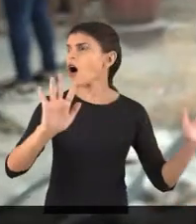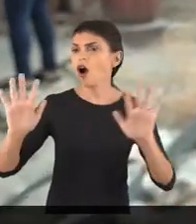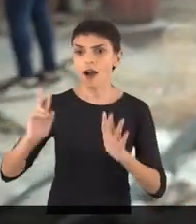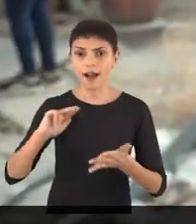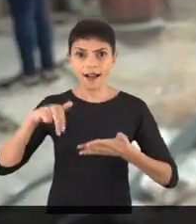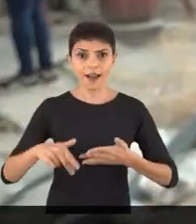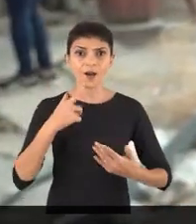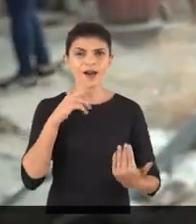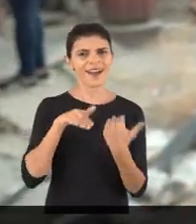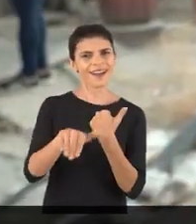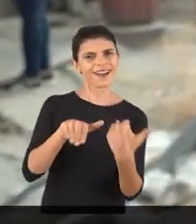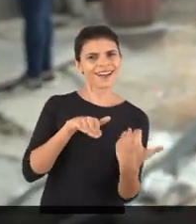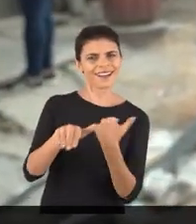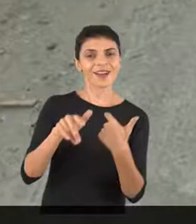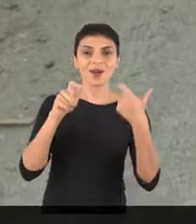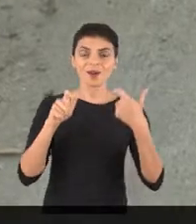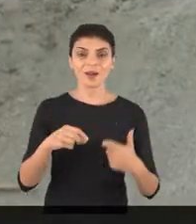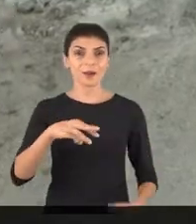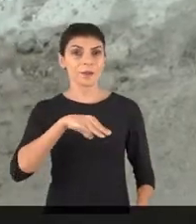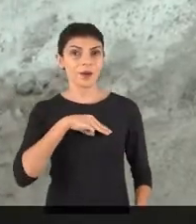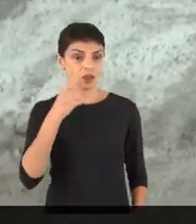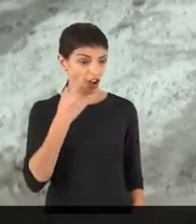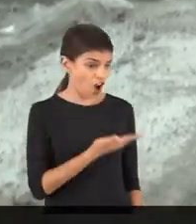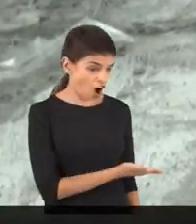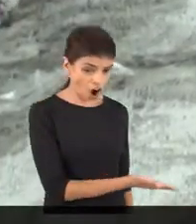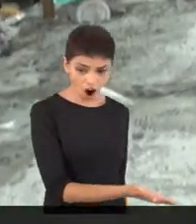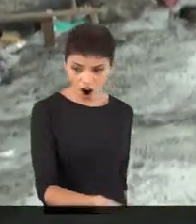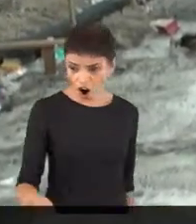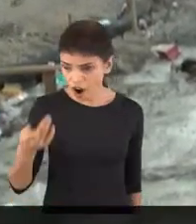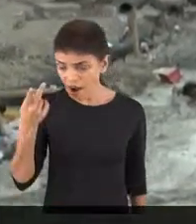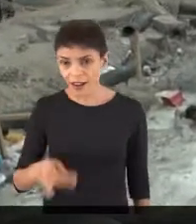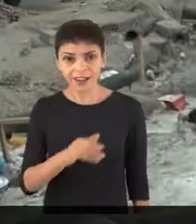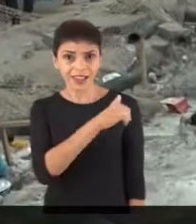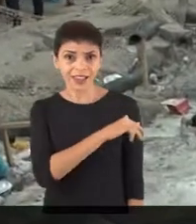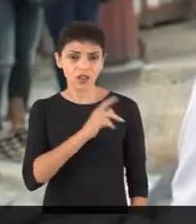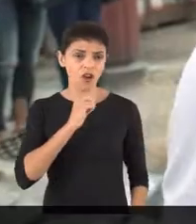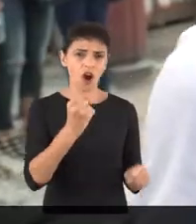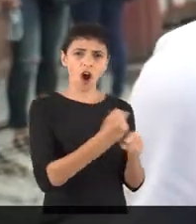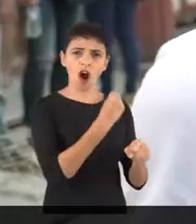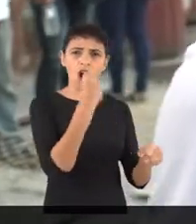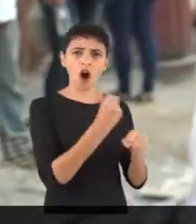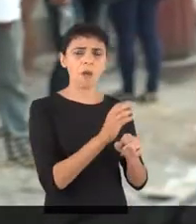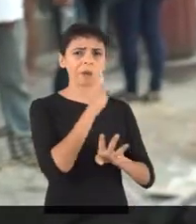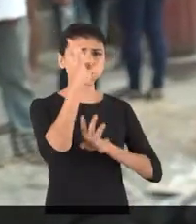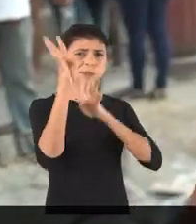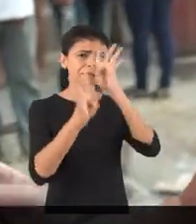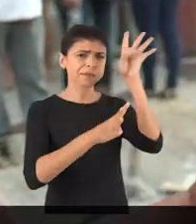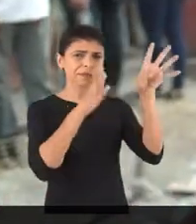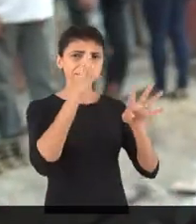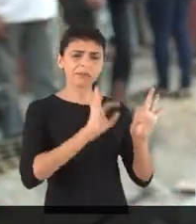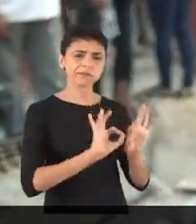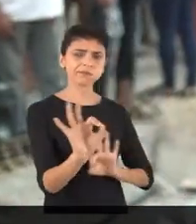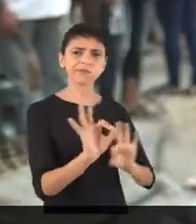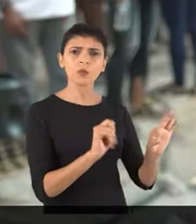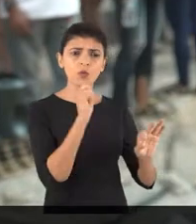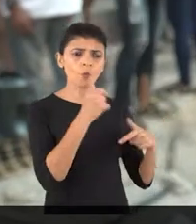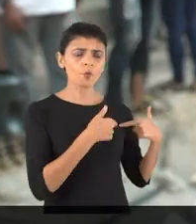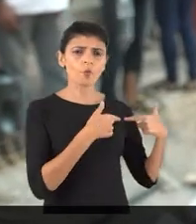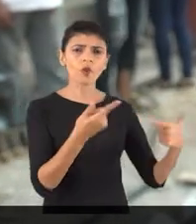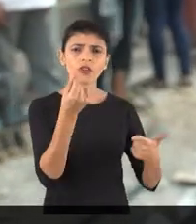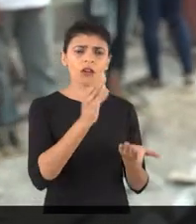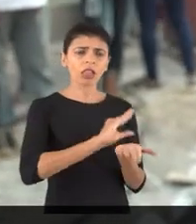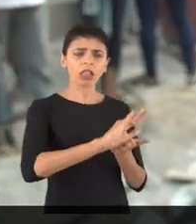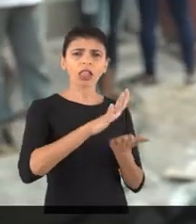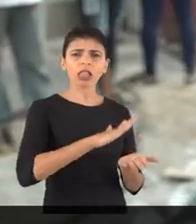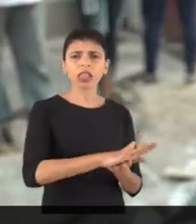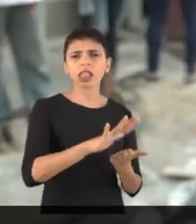no calçadão aqui de Madureira. Isso aqui é o retrato do Rio de Janeiro. São obras sem planejamento, que vai embora o nosso recurso